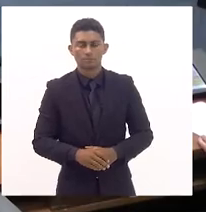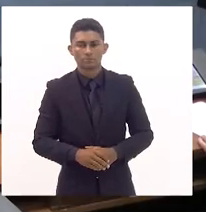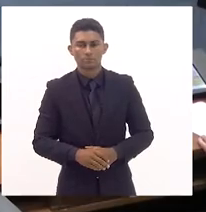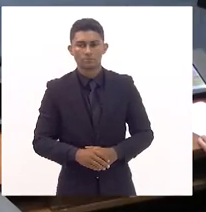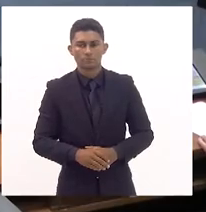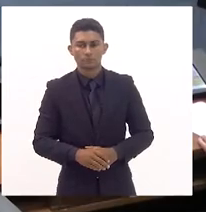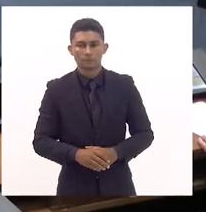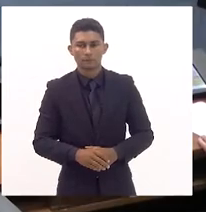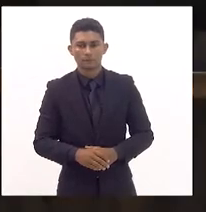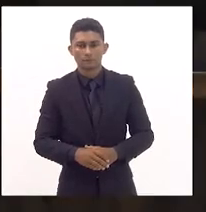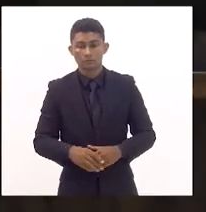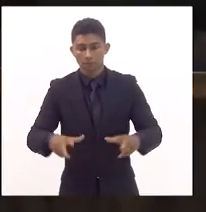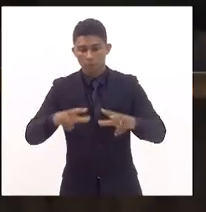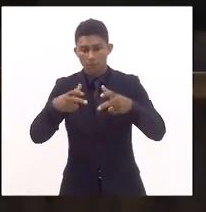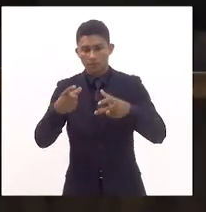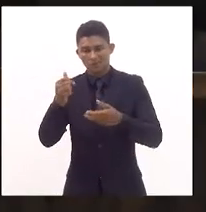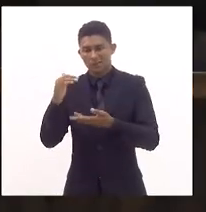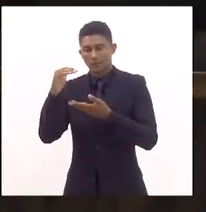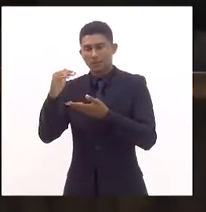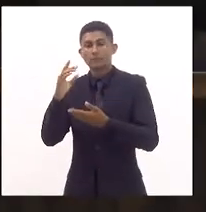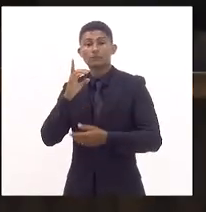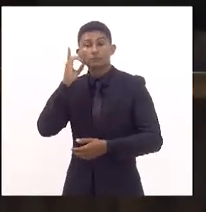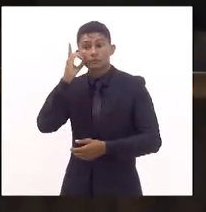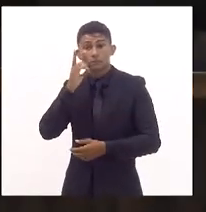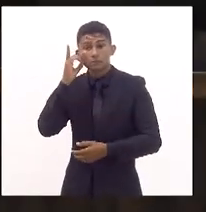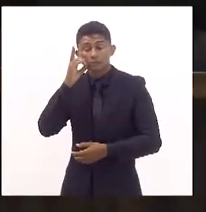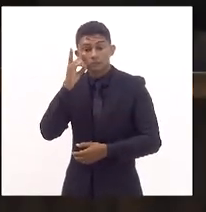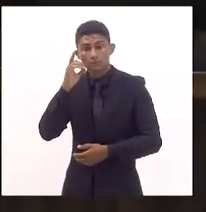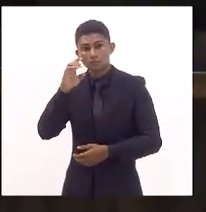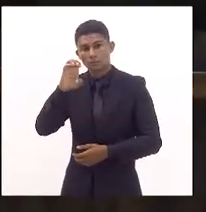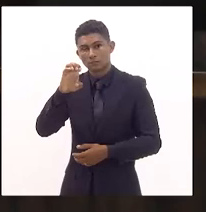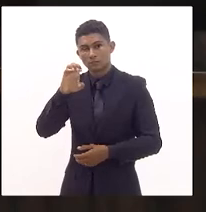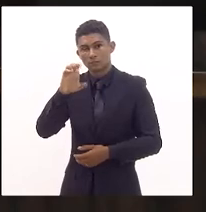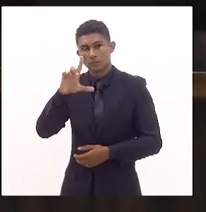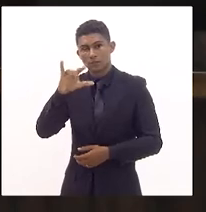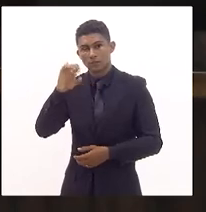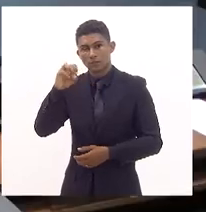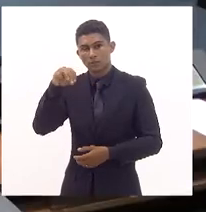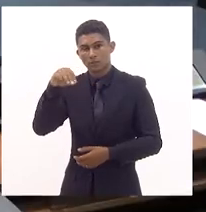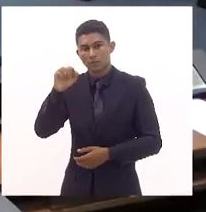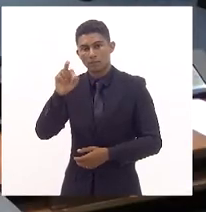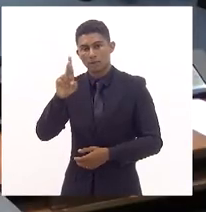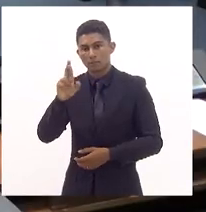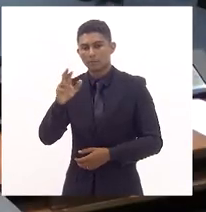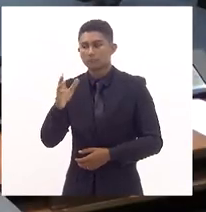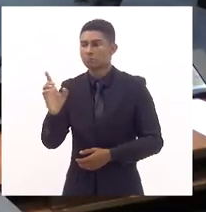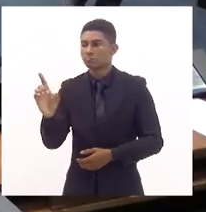Pela Comissão de Orçamento, deputado Eleomar Coelho.